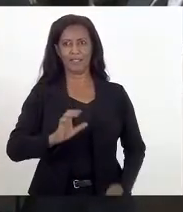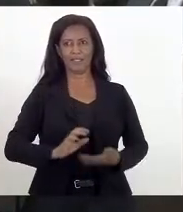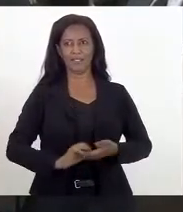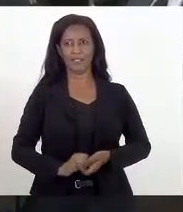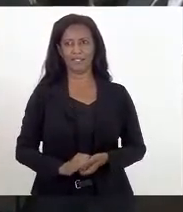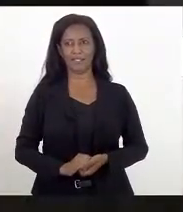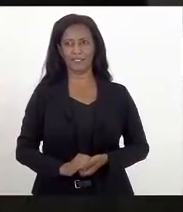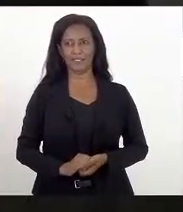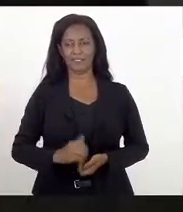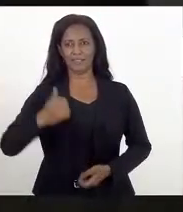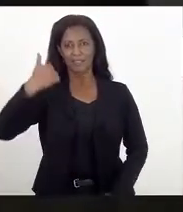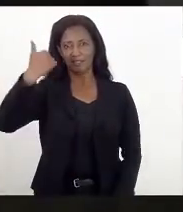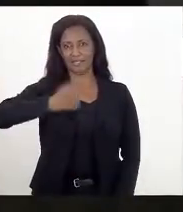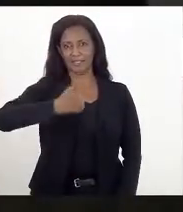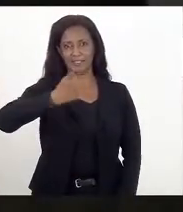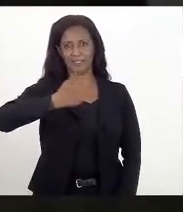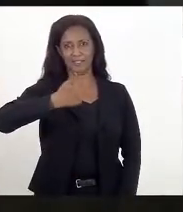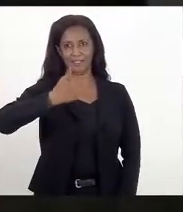Primeiro,